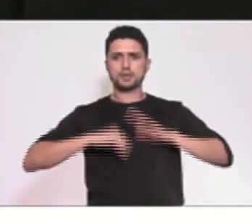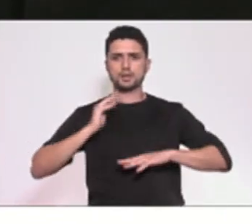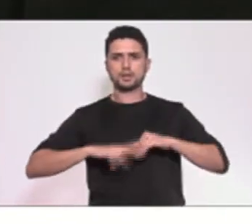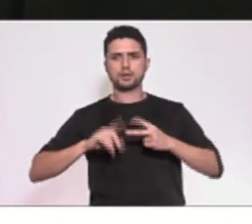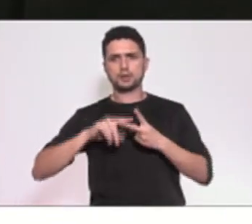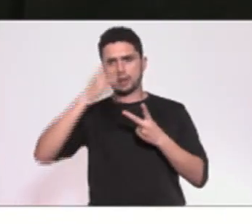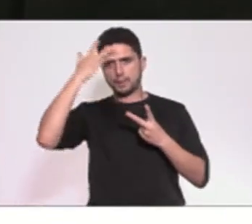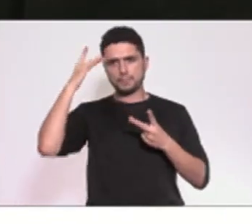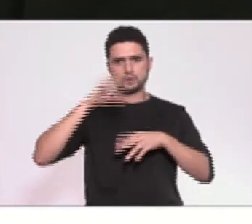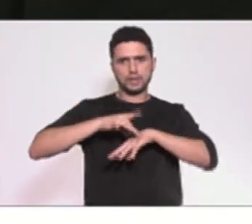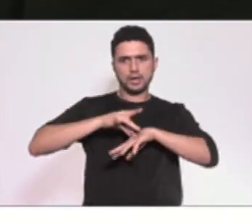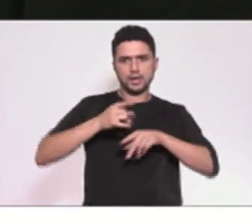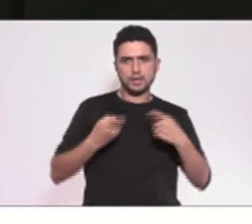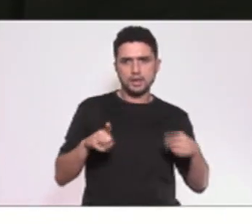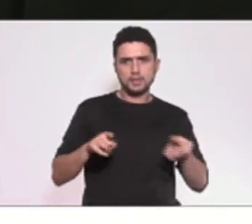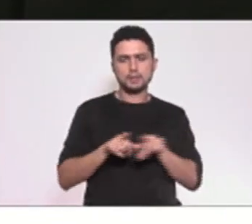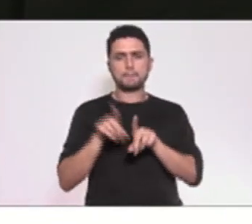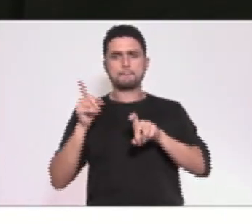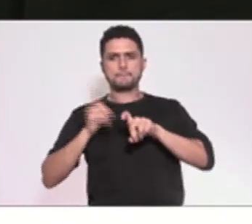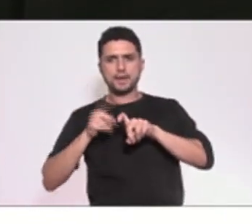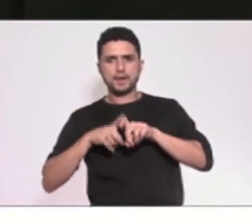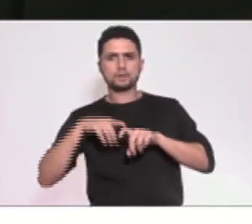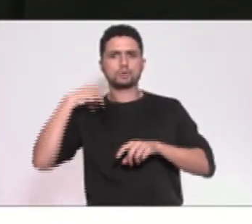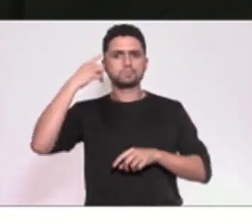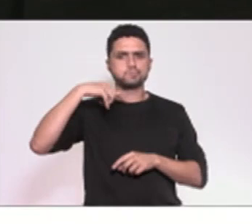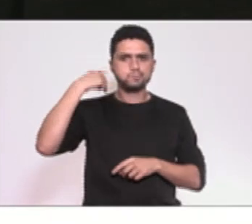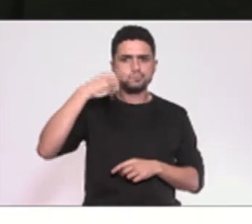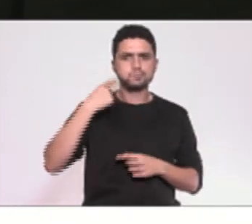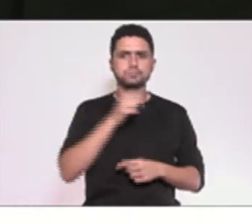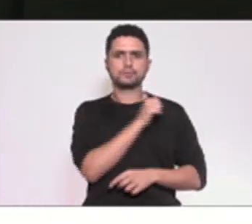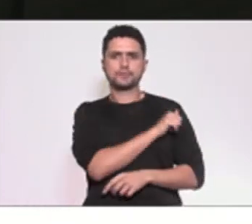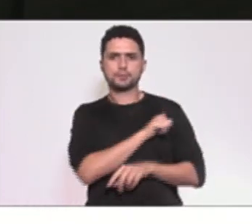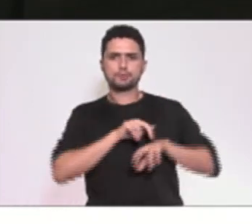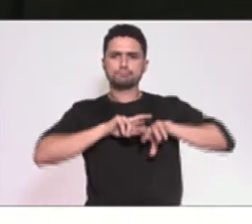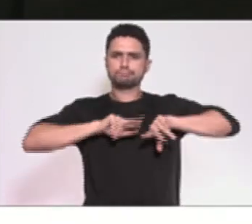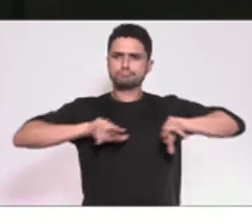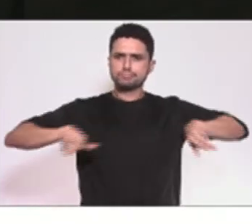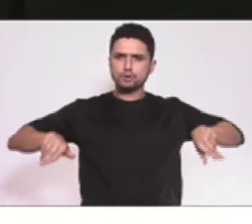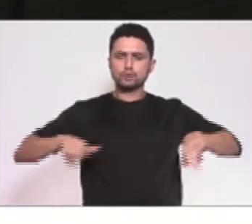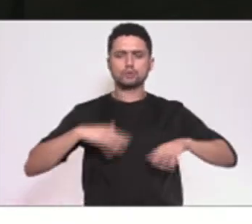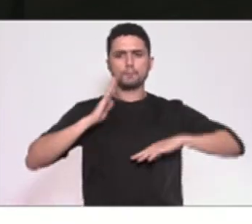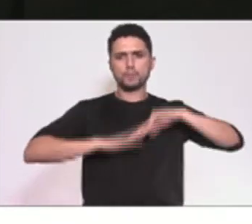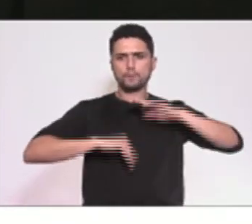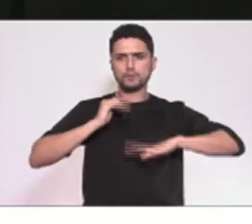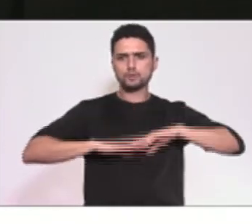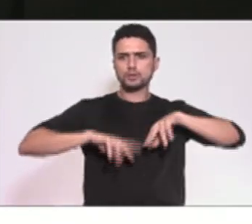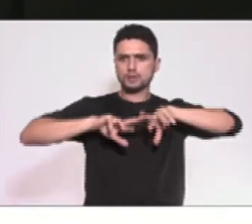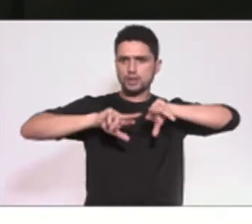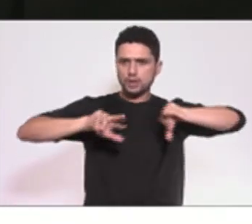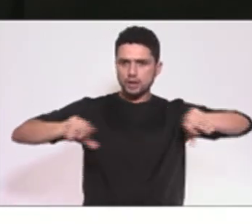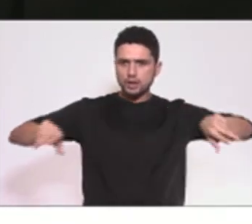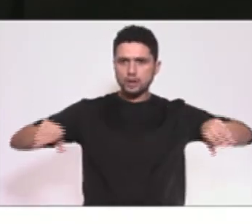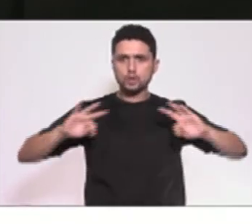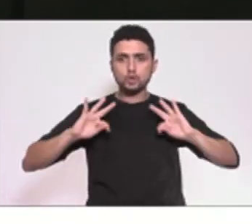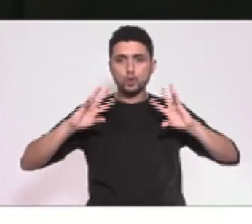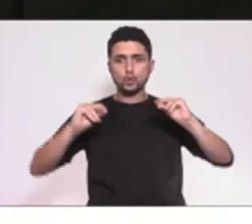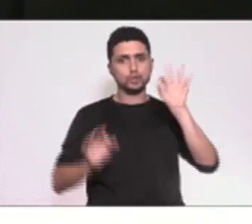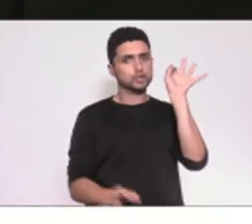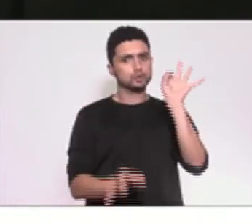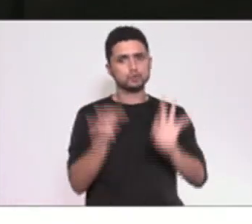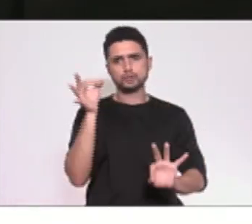do pedreiro, do médico, do advogado e de todos que porventura pudessem ser